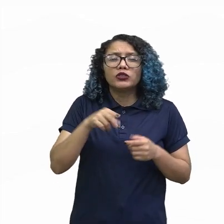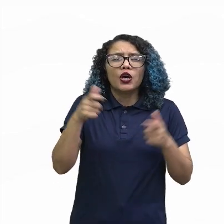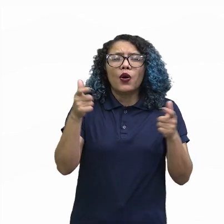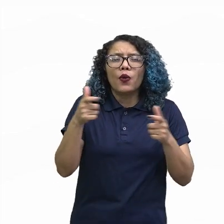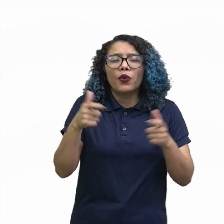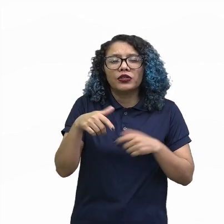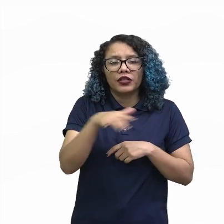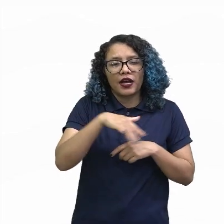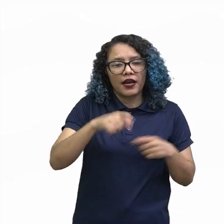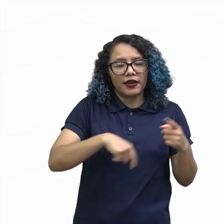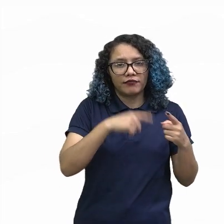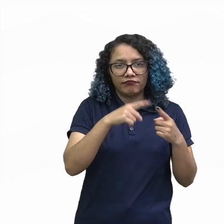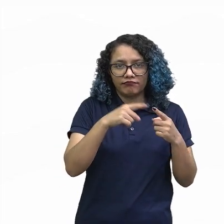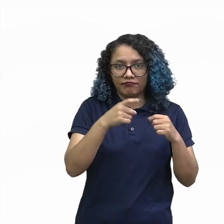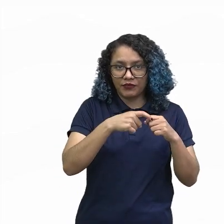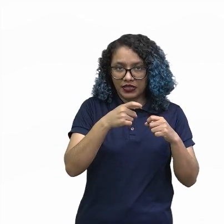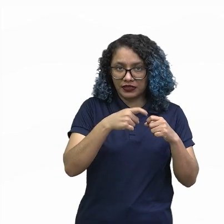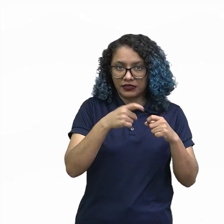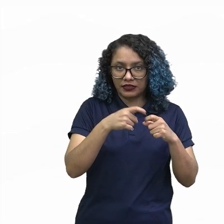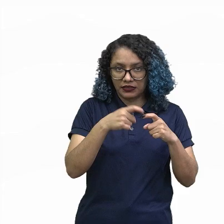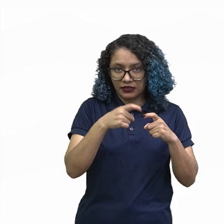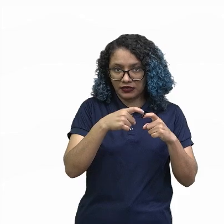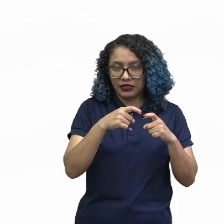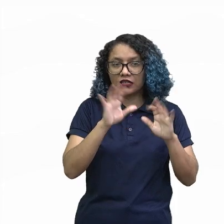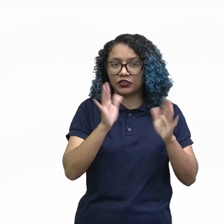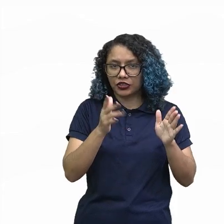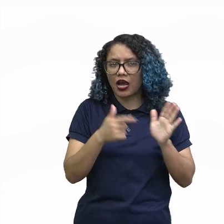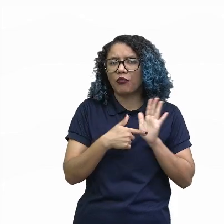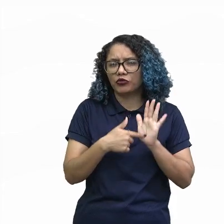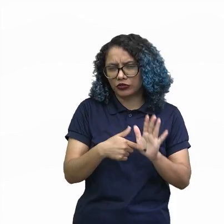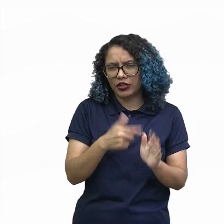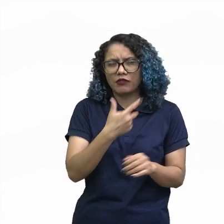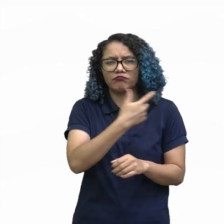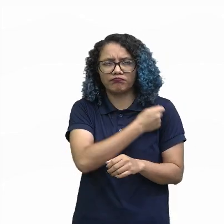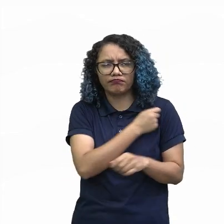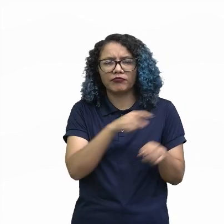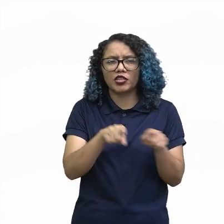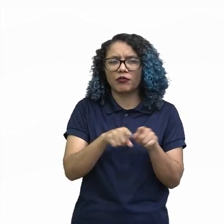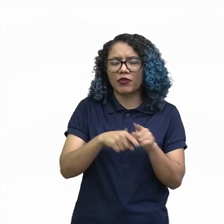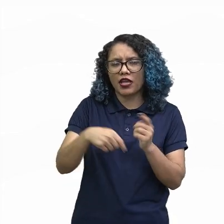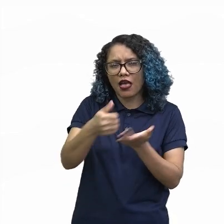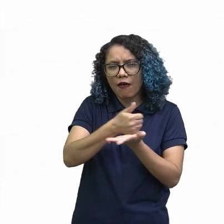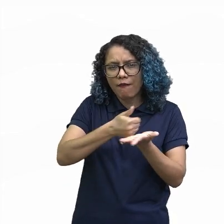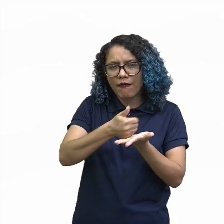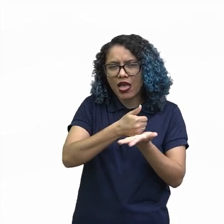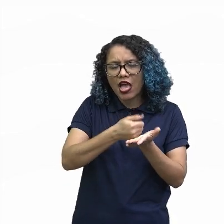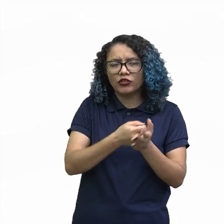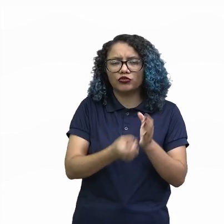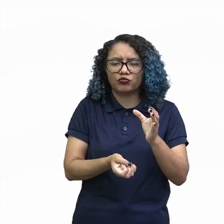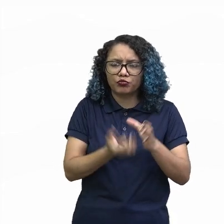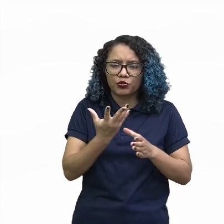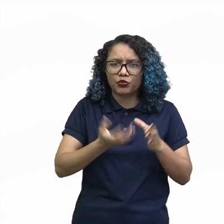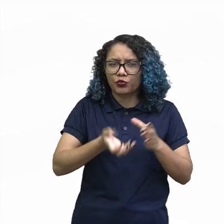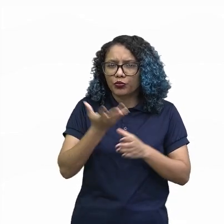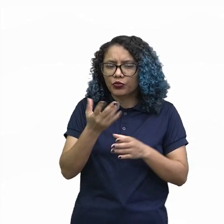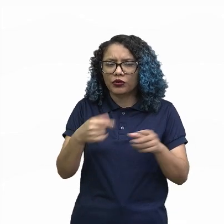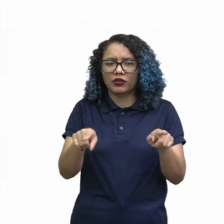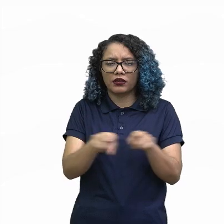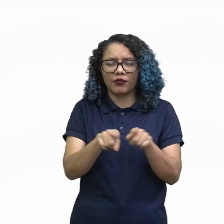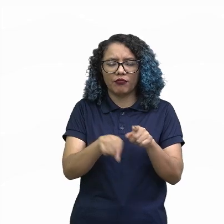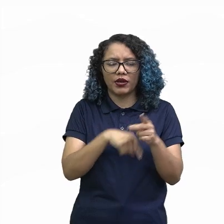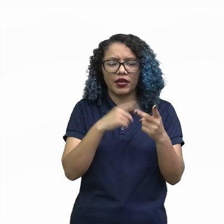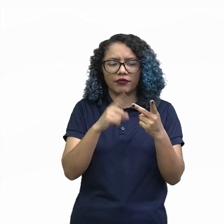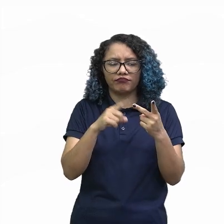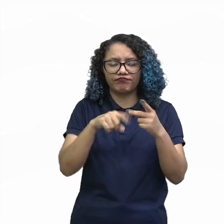Na medicina, né, a gente viu ali a utilização de vacinas, produção de medicamentos. Na agricultura, né, como a